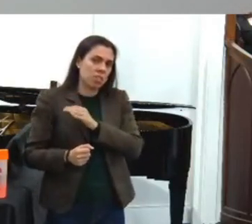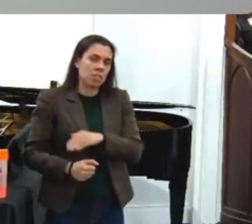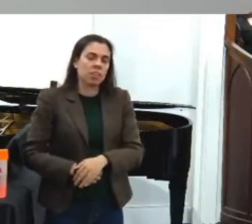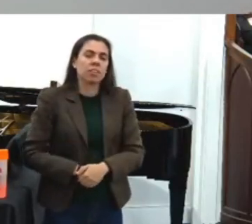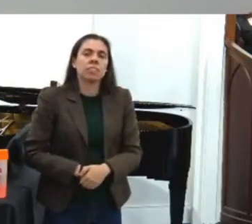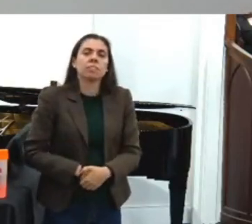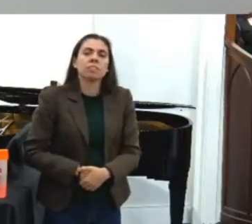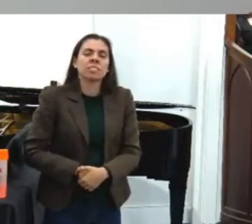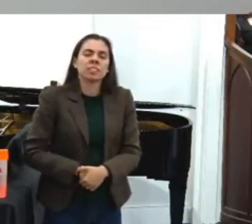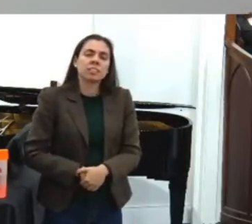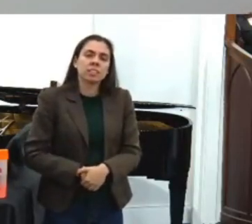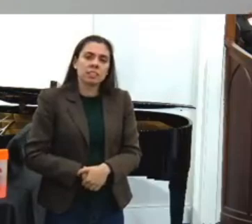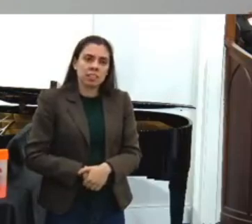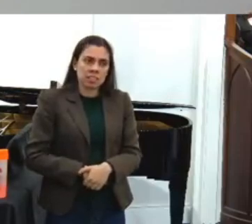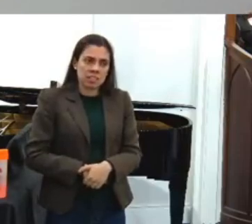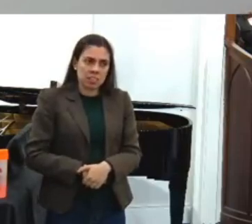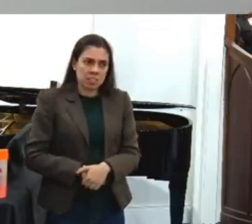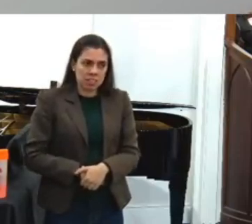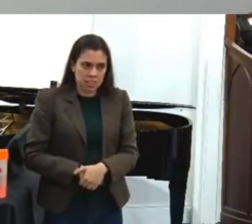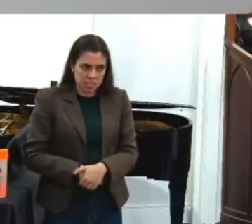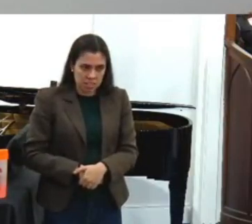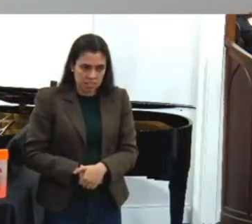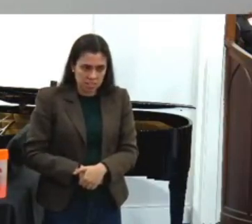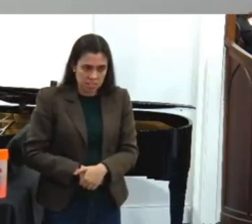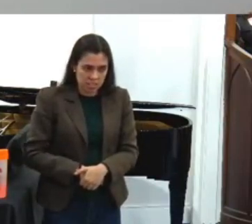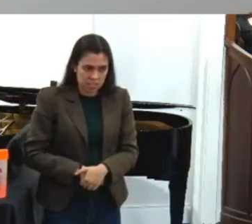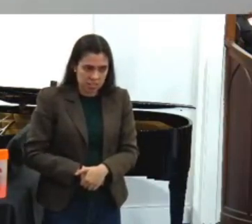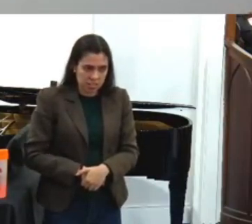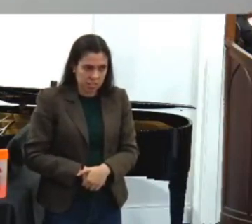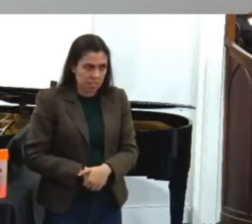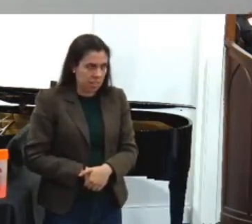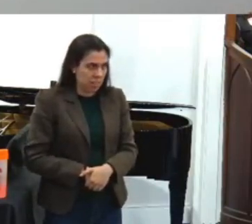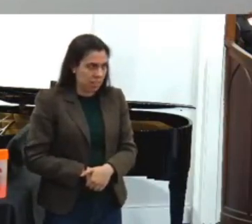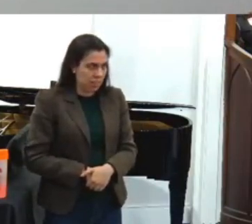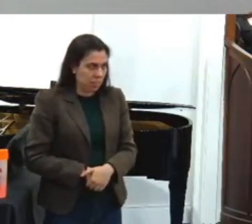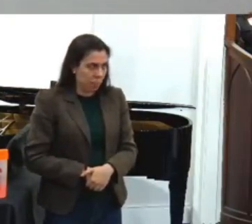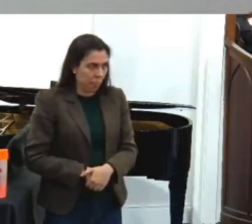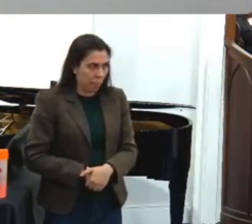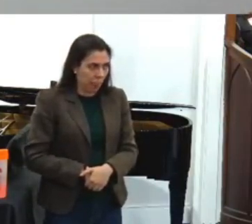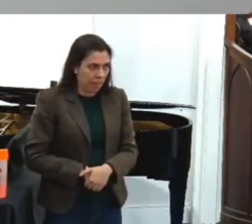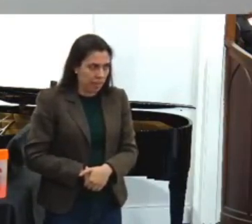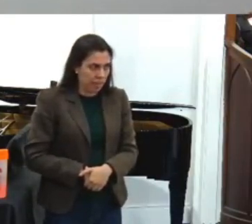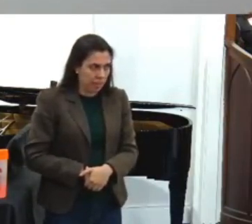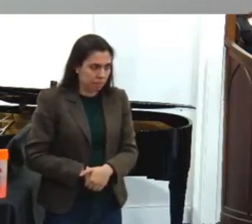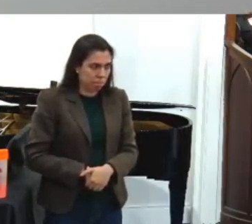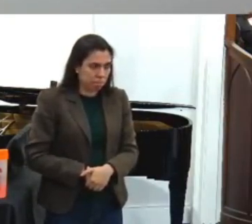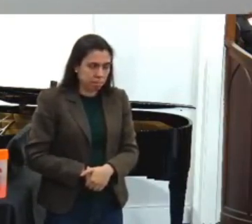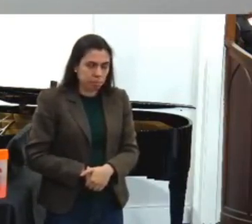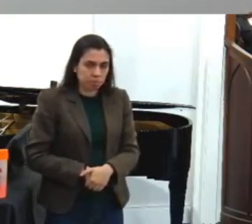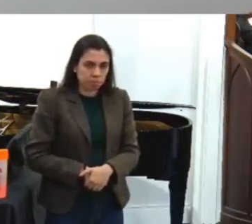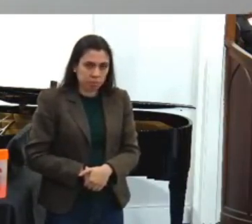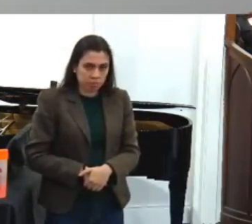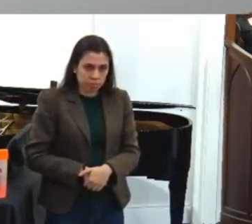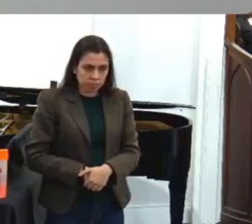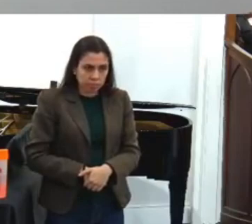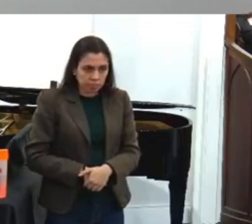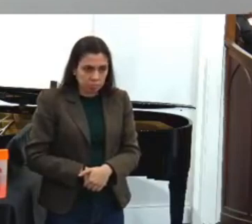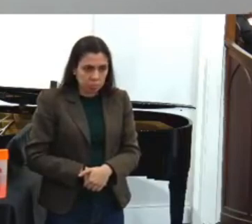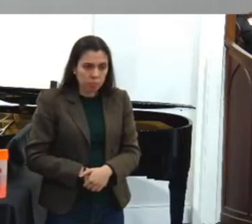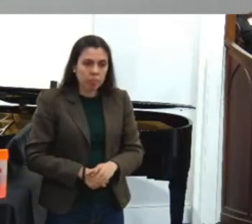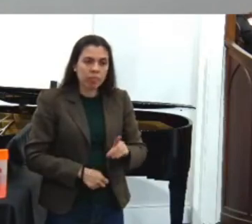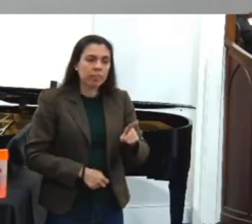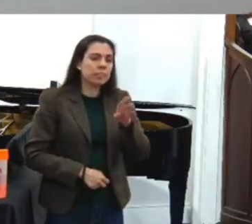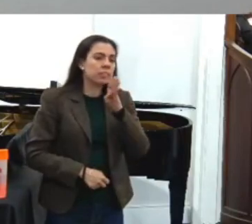Deus conhece o coração desses crentes lá em Laodiceia, e é por isso que Ele escreve essa carta.